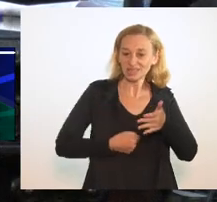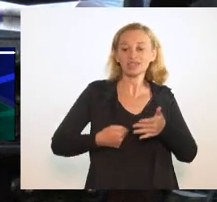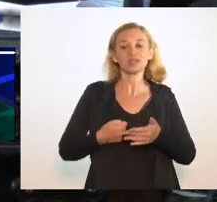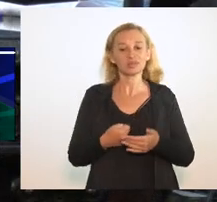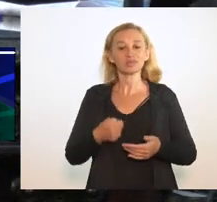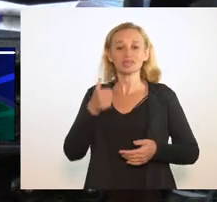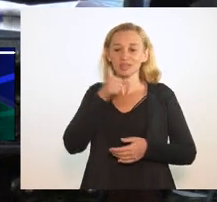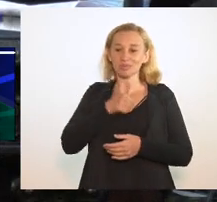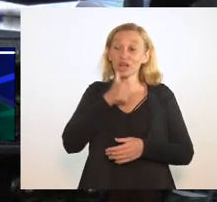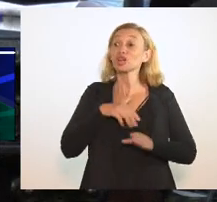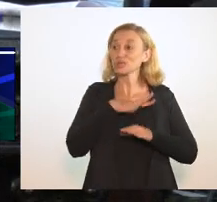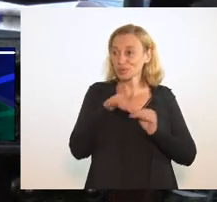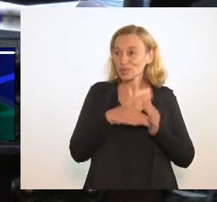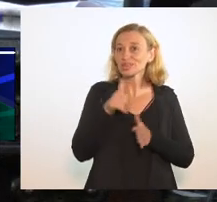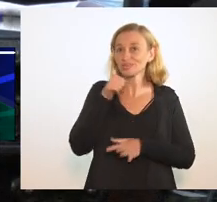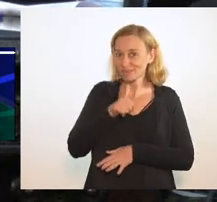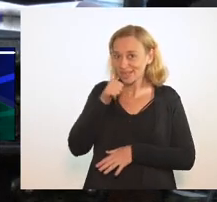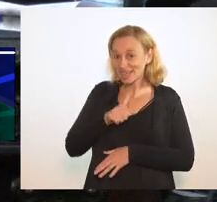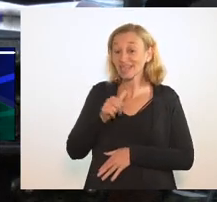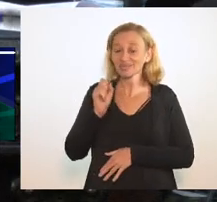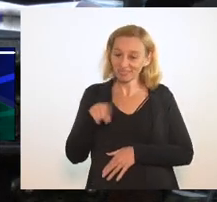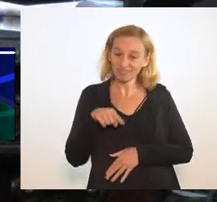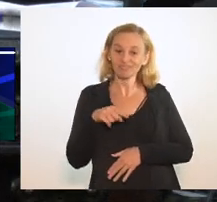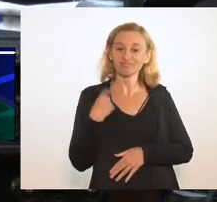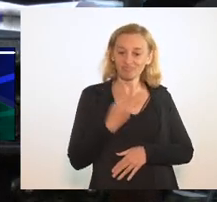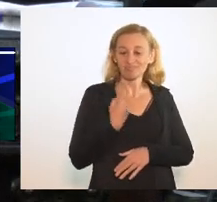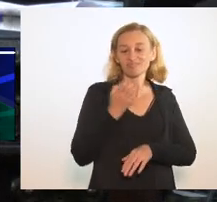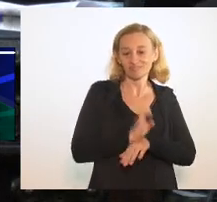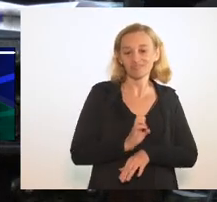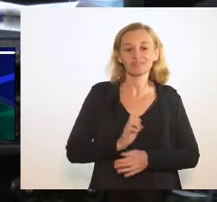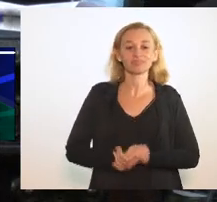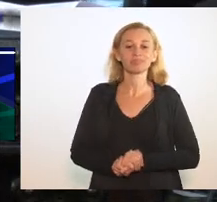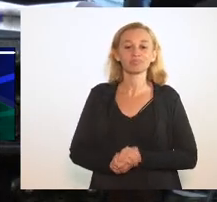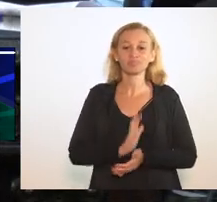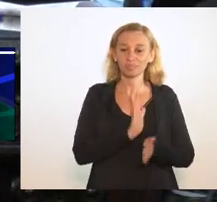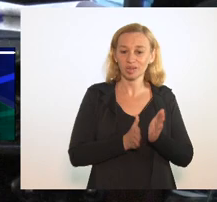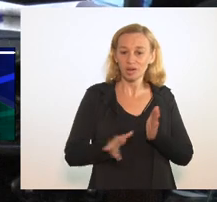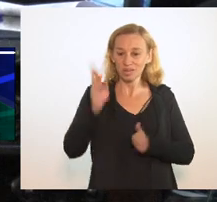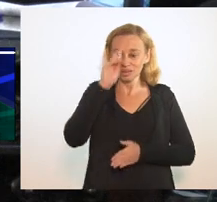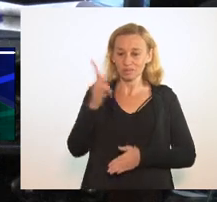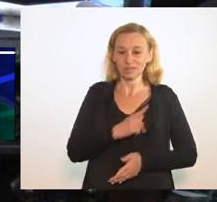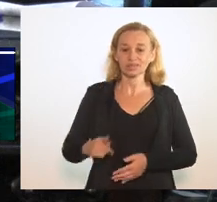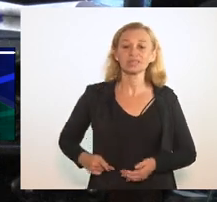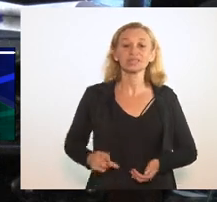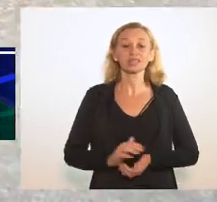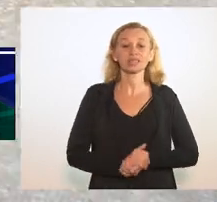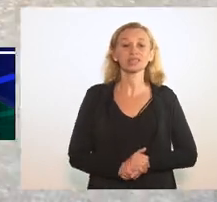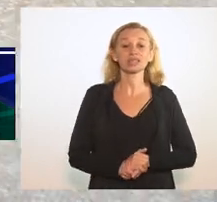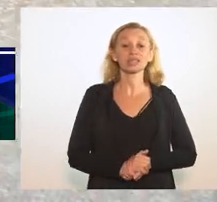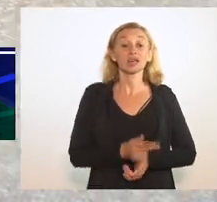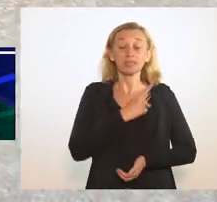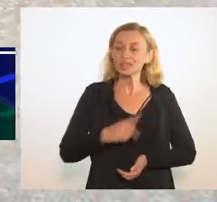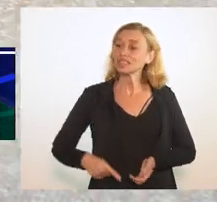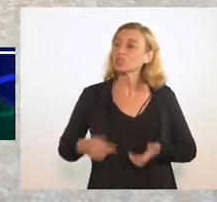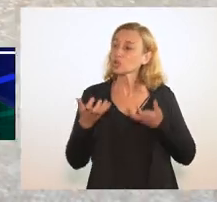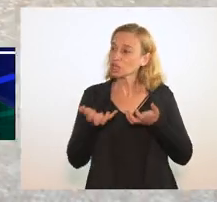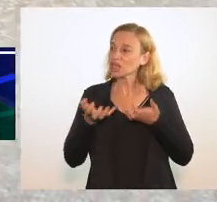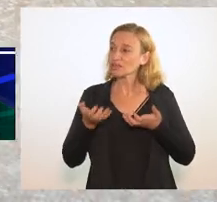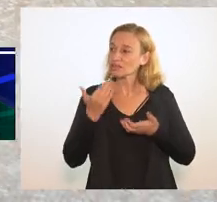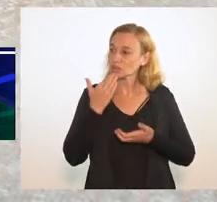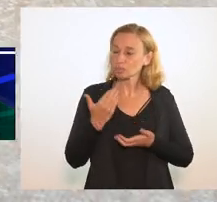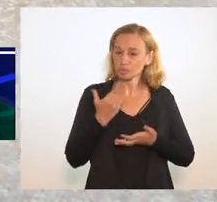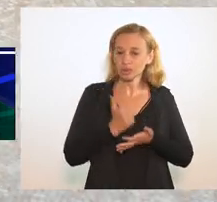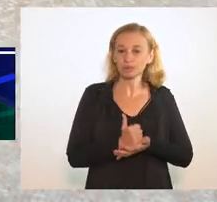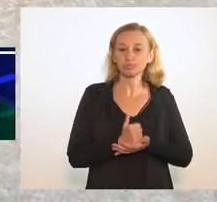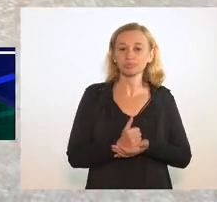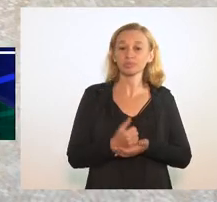mulheres, todas as mulheres, né, do nosso Estado. Deputado Márcio. Pela ordem, presidente. Presidente, eu queria apenas fazer um registro. Primeiro,